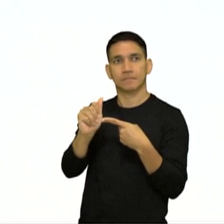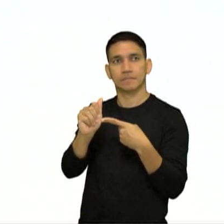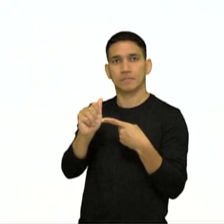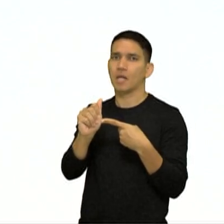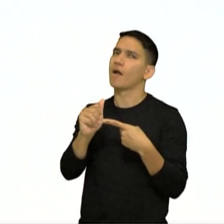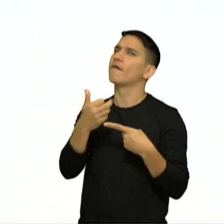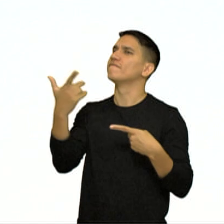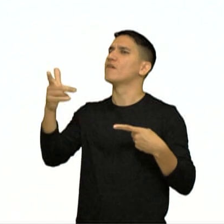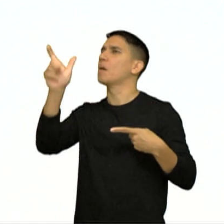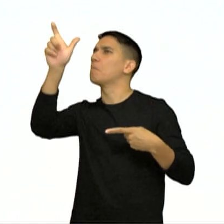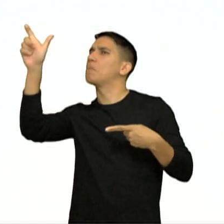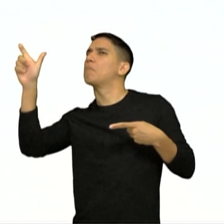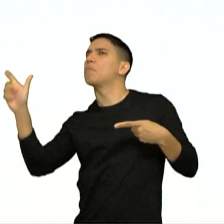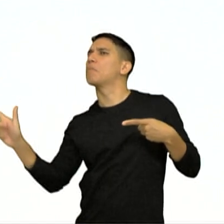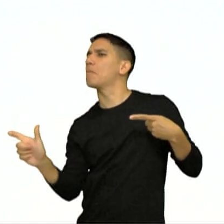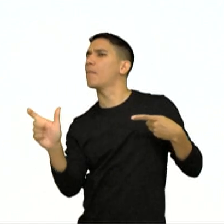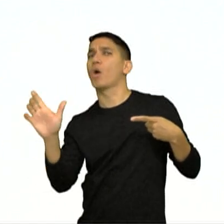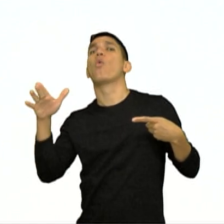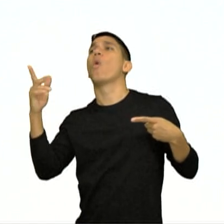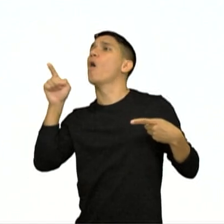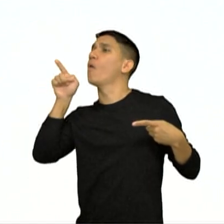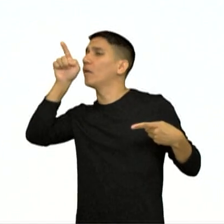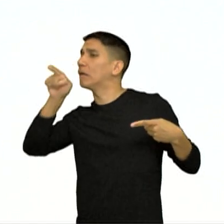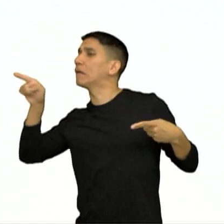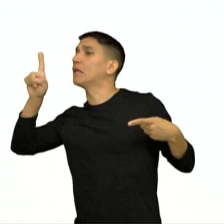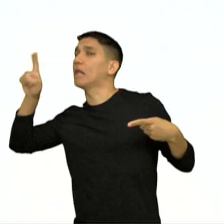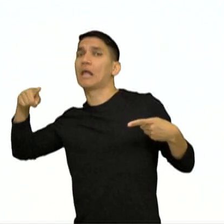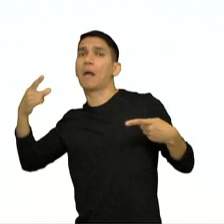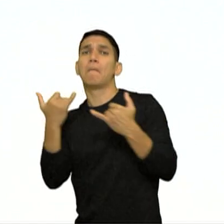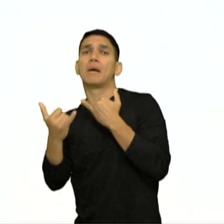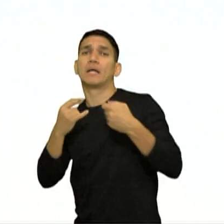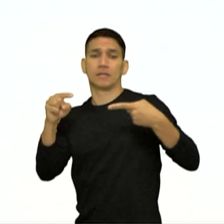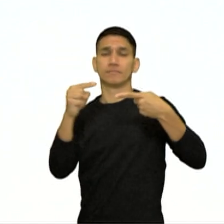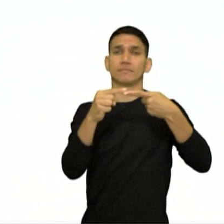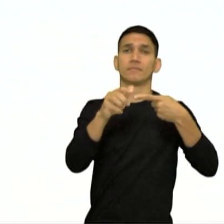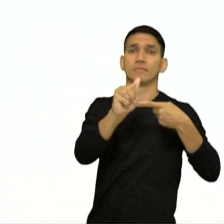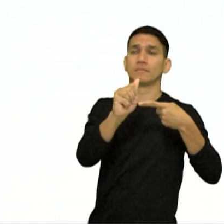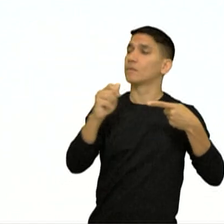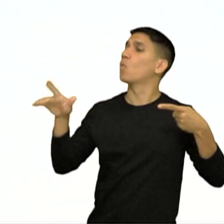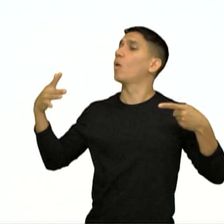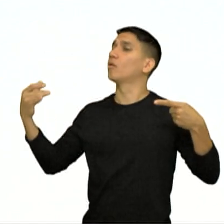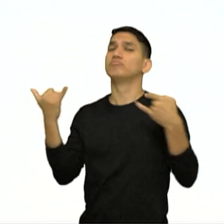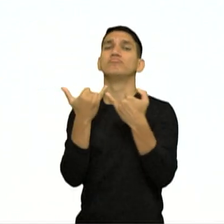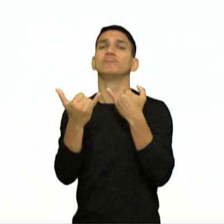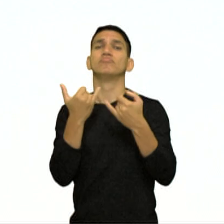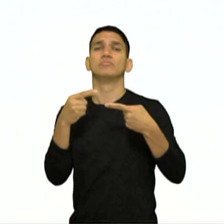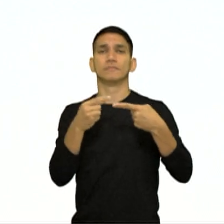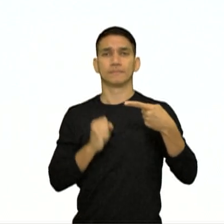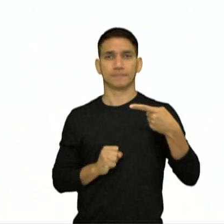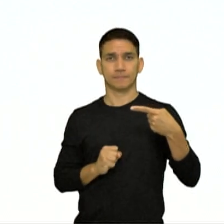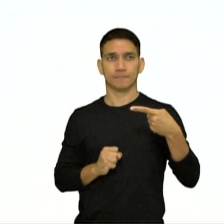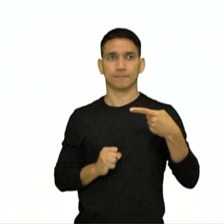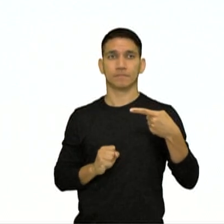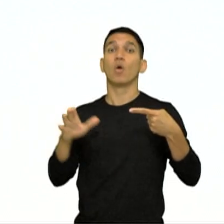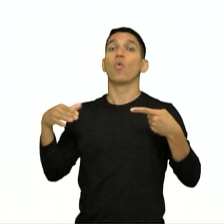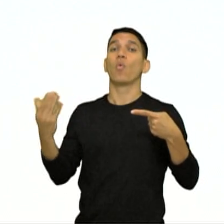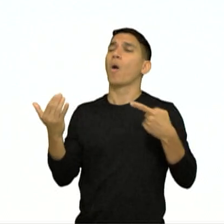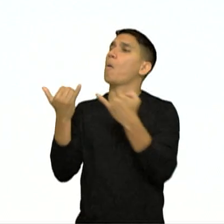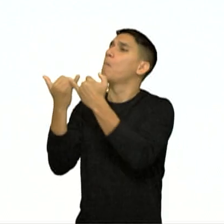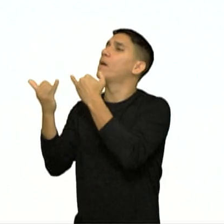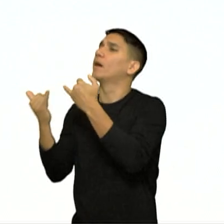igual. Tem que ser a mesma letra e tem que ser o mesmo expoente em cima da letra. Agora que a gente já conversou sobre isso, vamos fazer